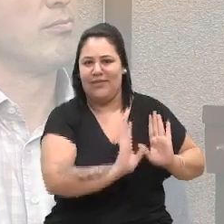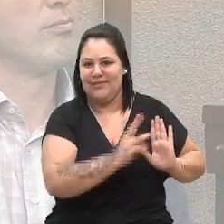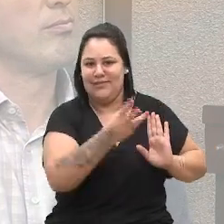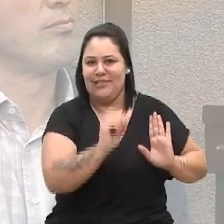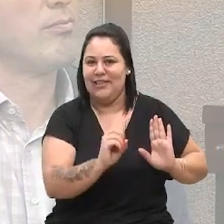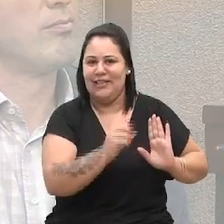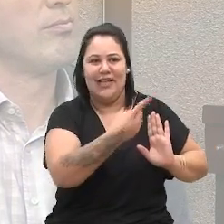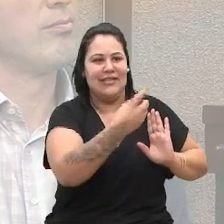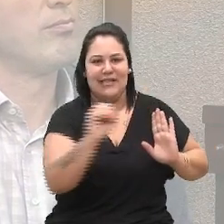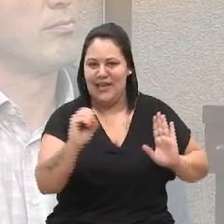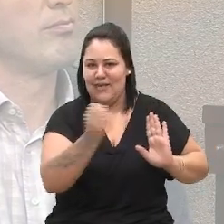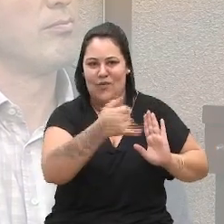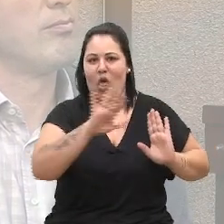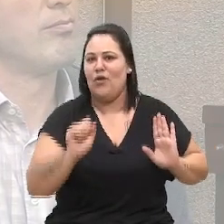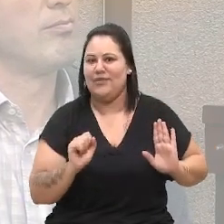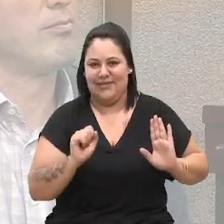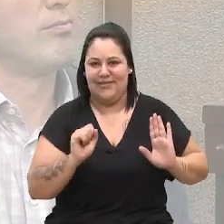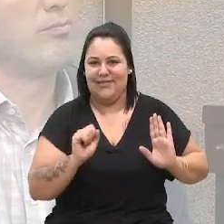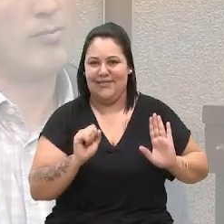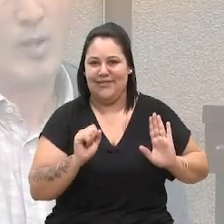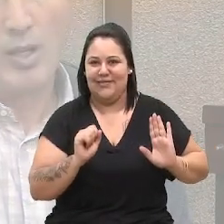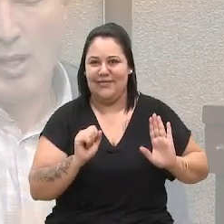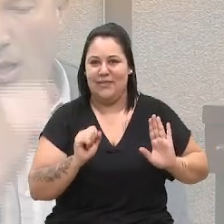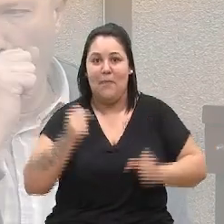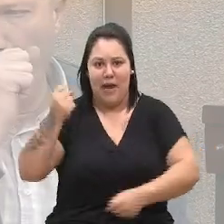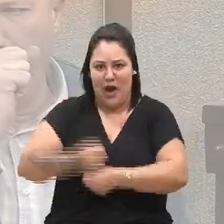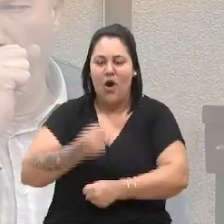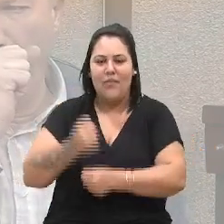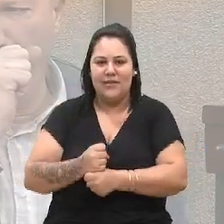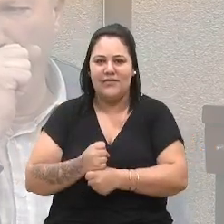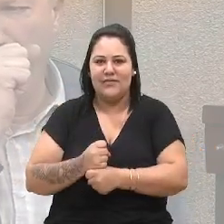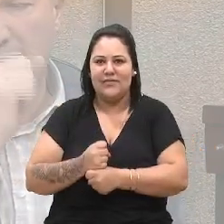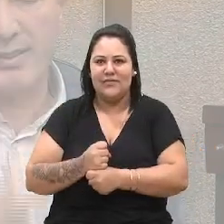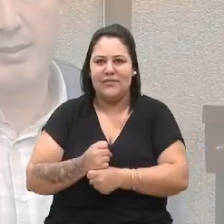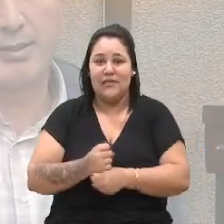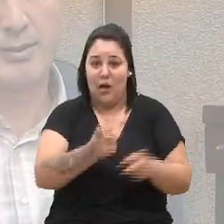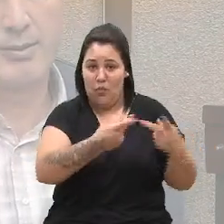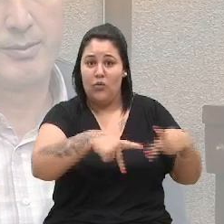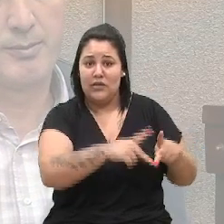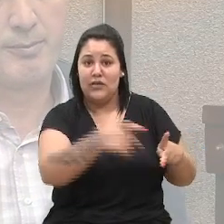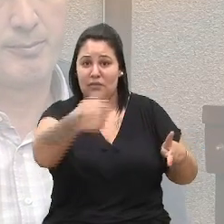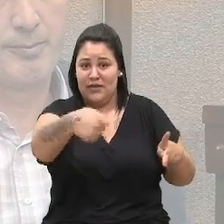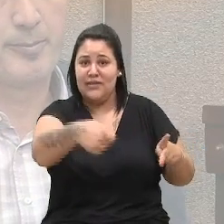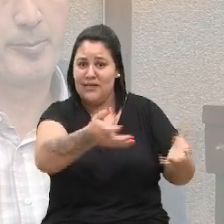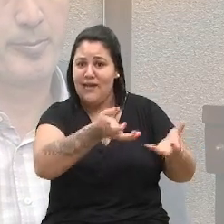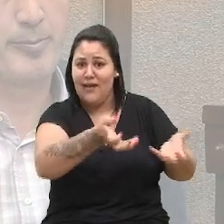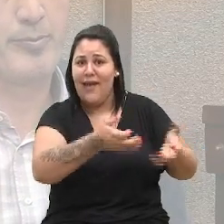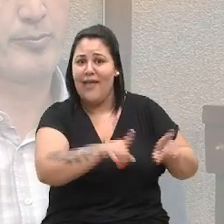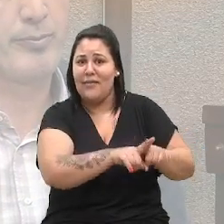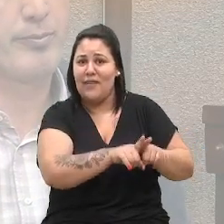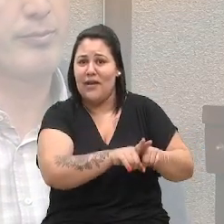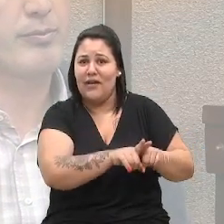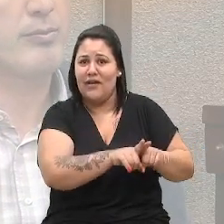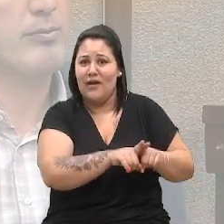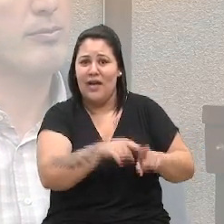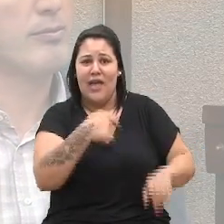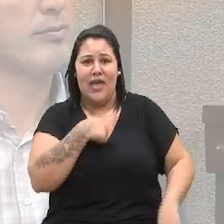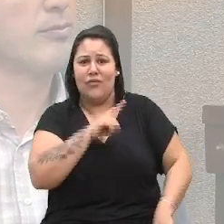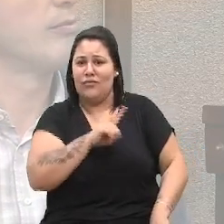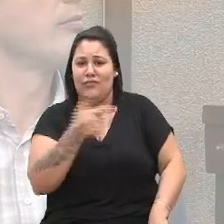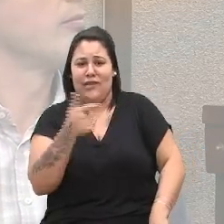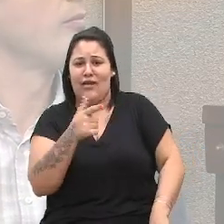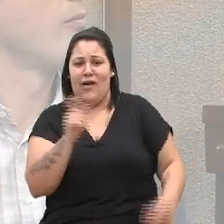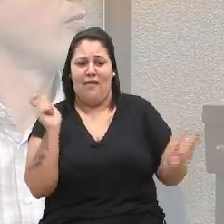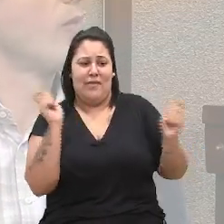100 milhões, justamente para obras, que é o que a população precisa e quer. Eu não estou aqui capacitado para